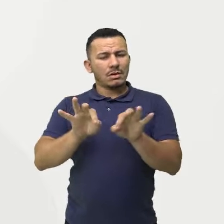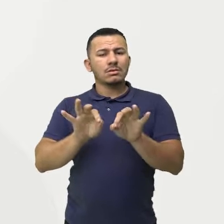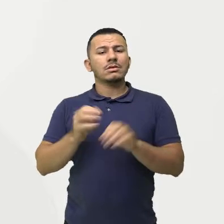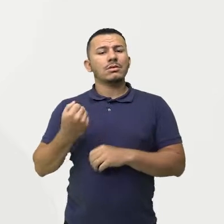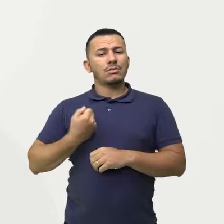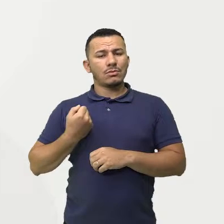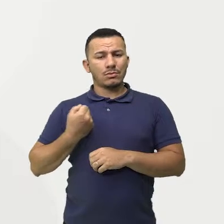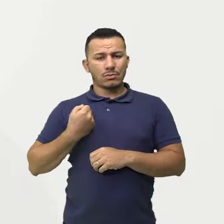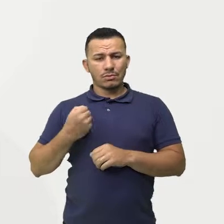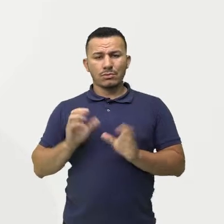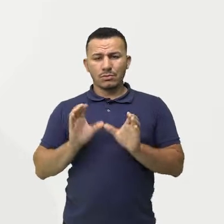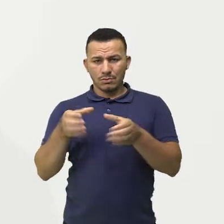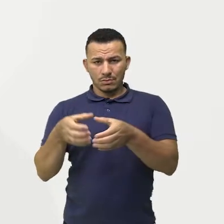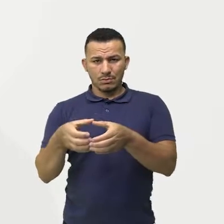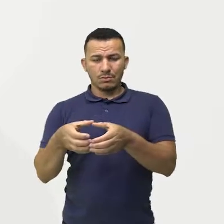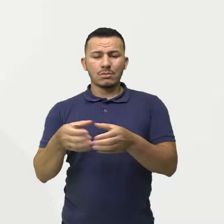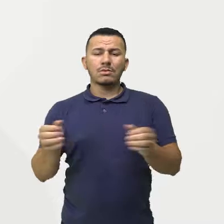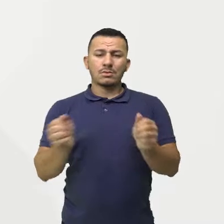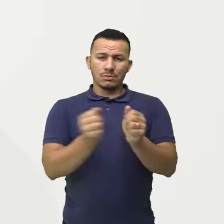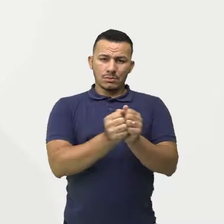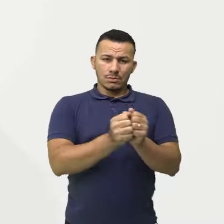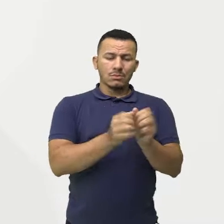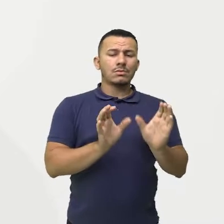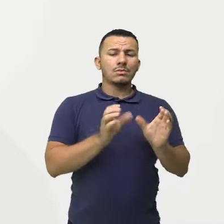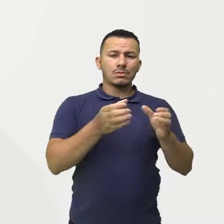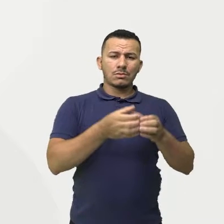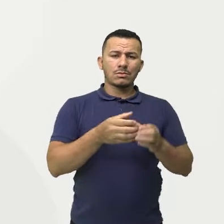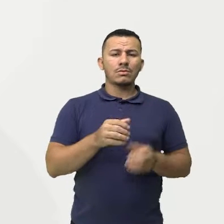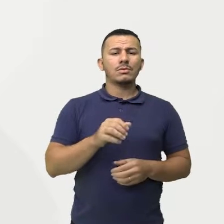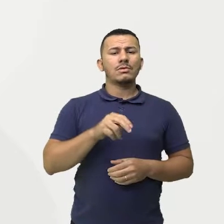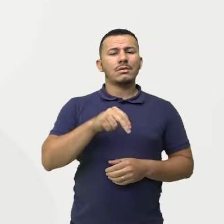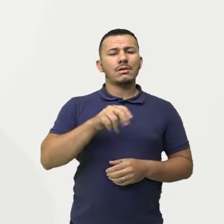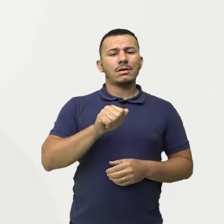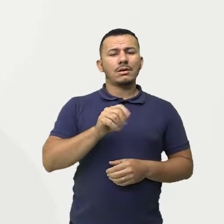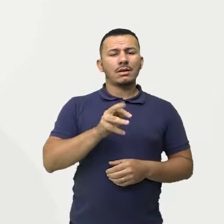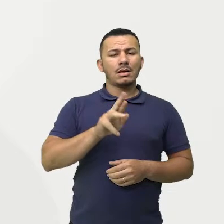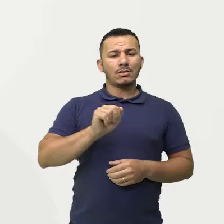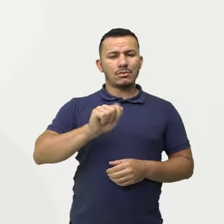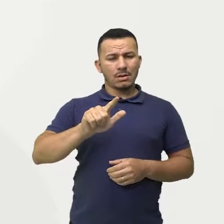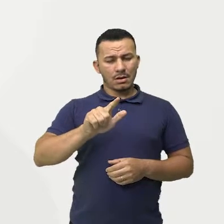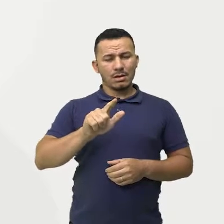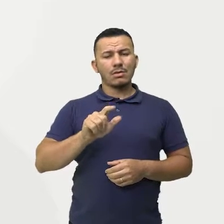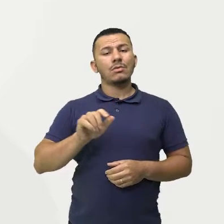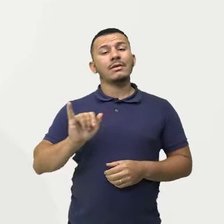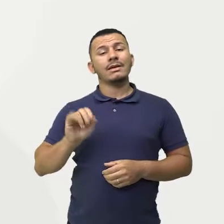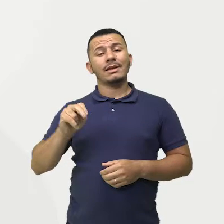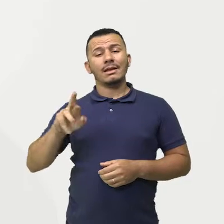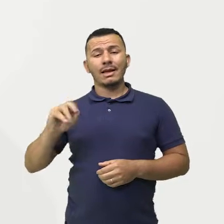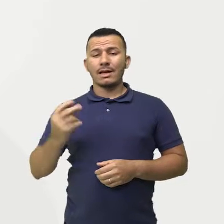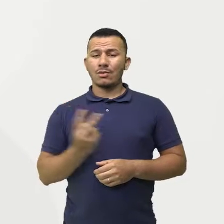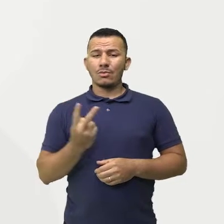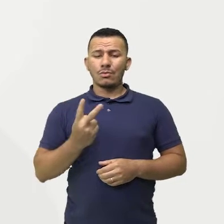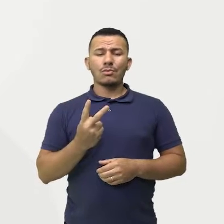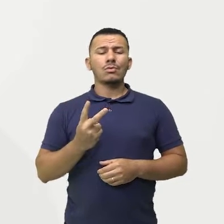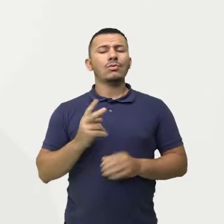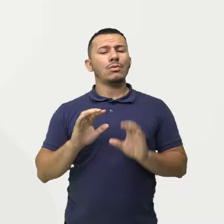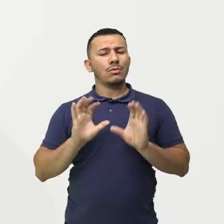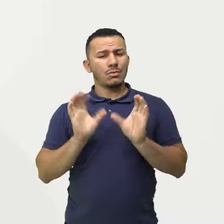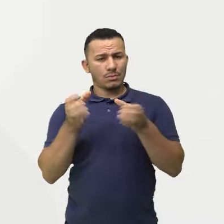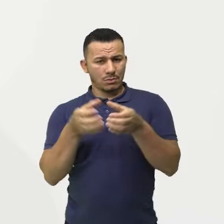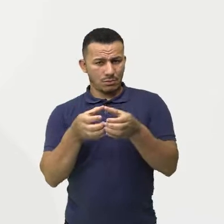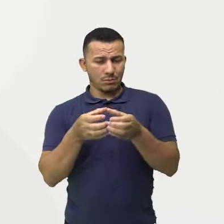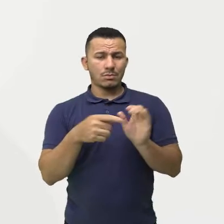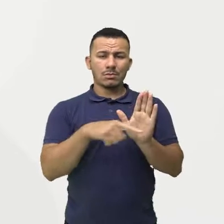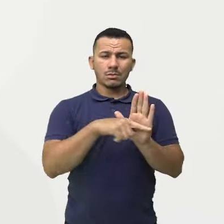números naturais com os números inteiros negativos. E, como